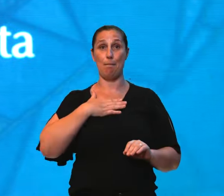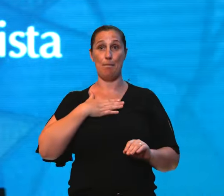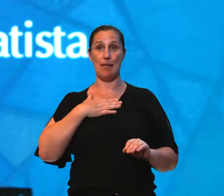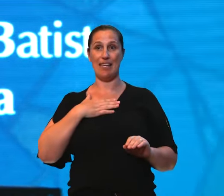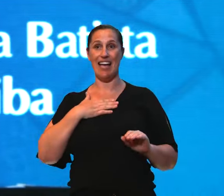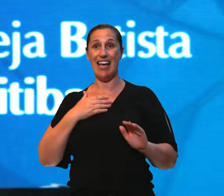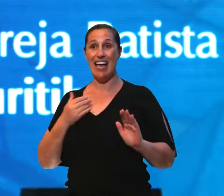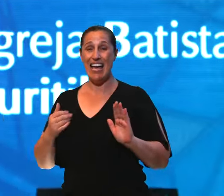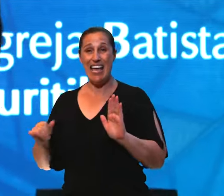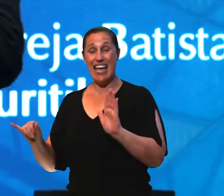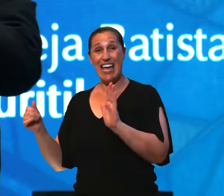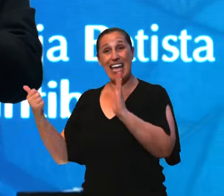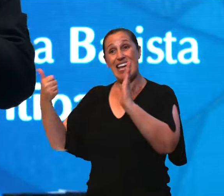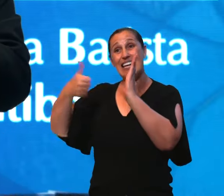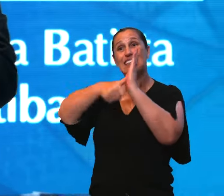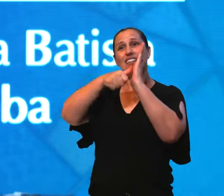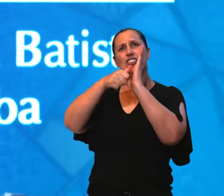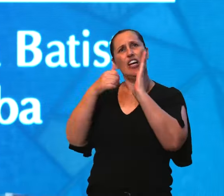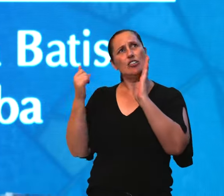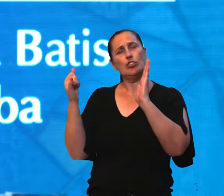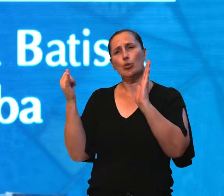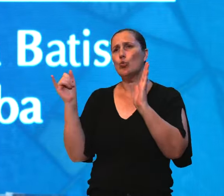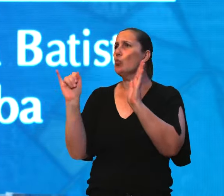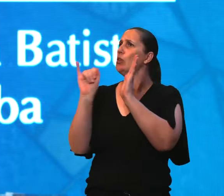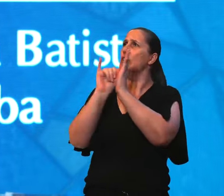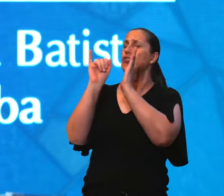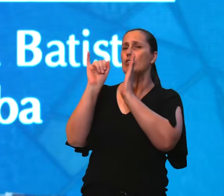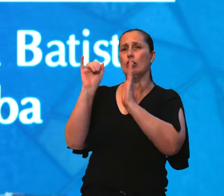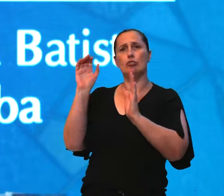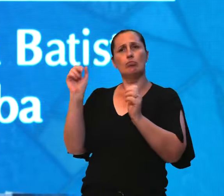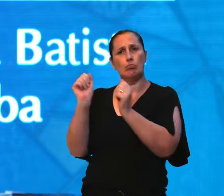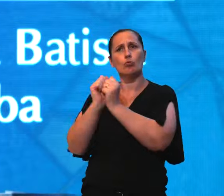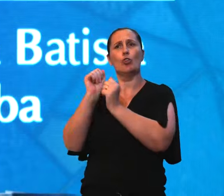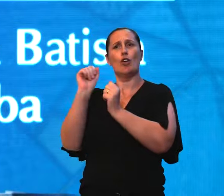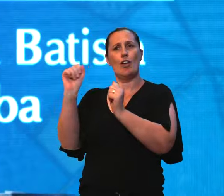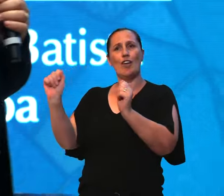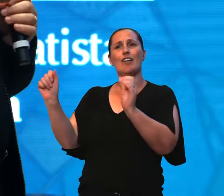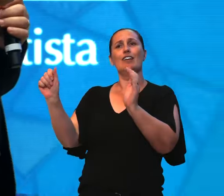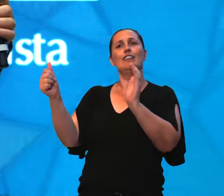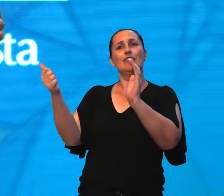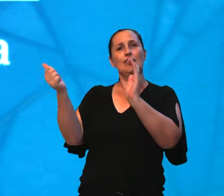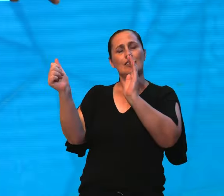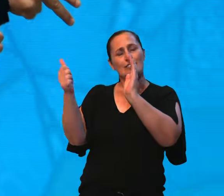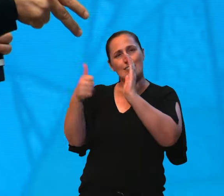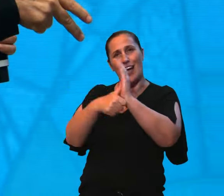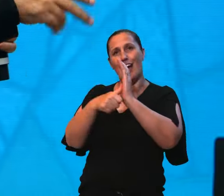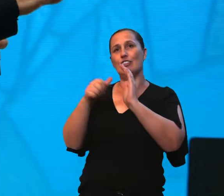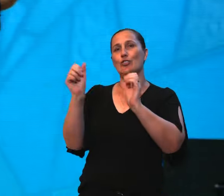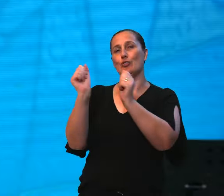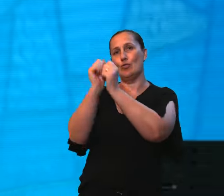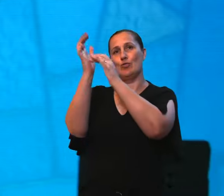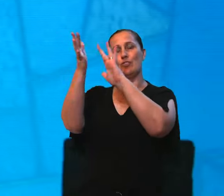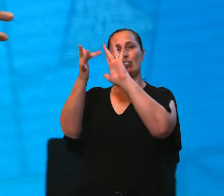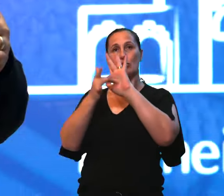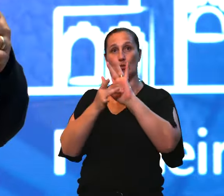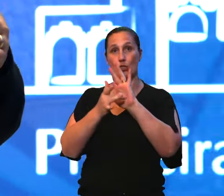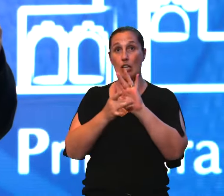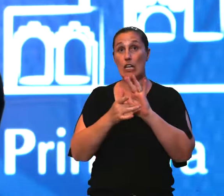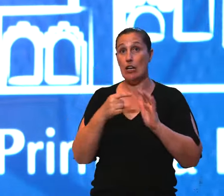em Cristo sobre o quê falaremos Domingo que vem eu vou pregar terça quinta sexta e domingo que vem então você não